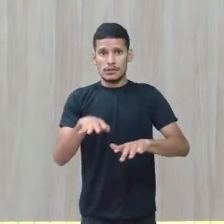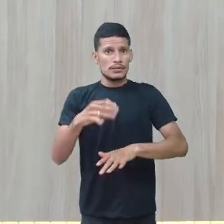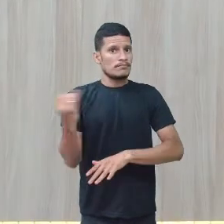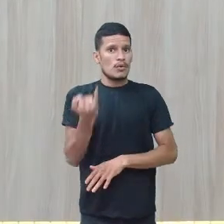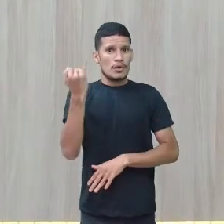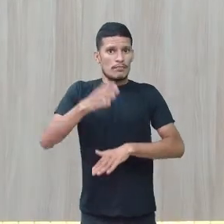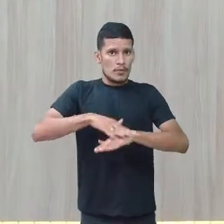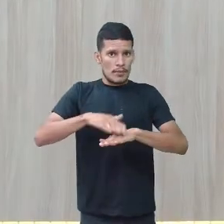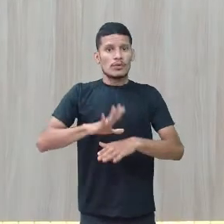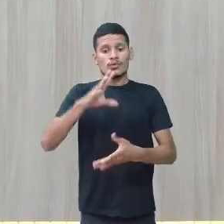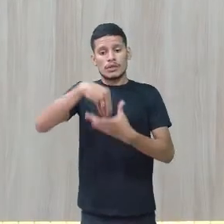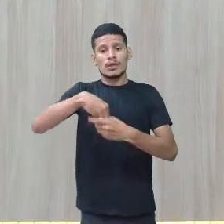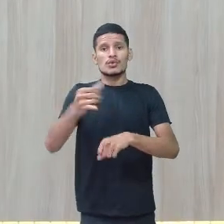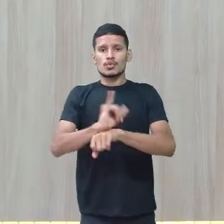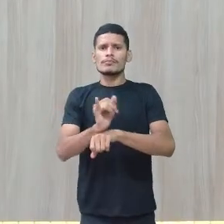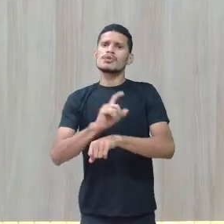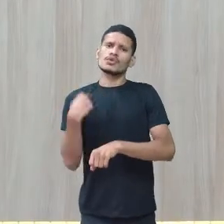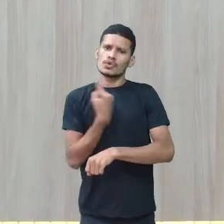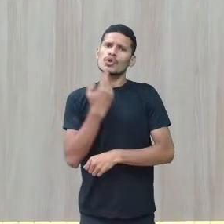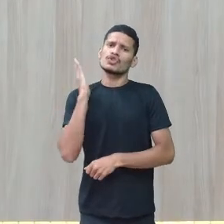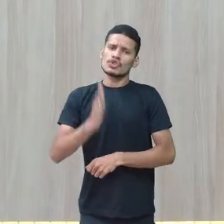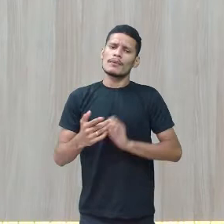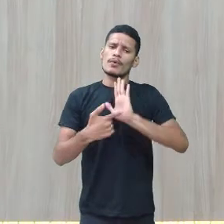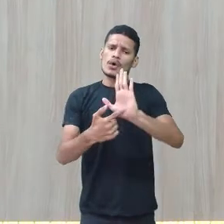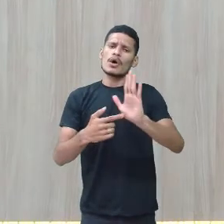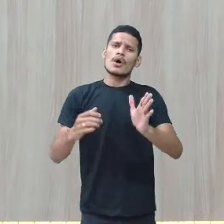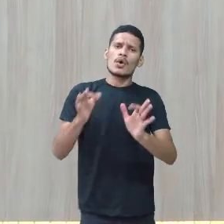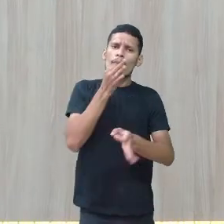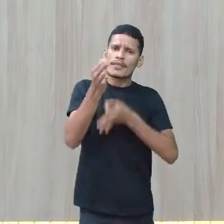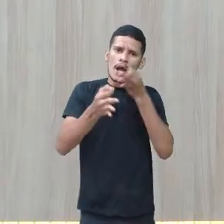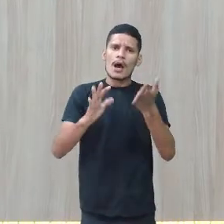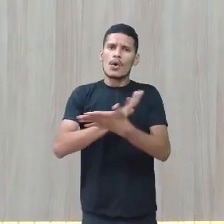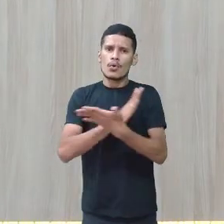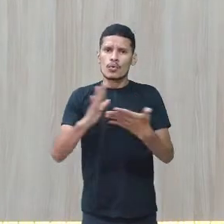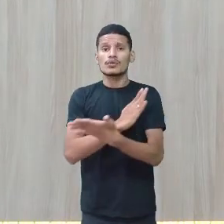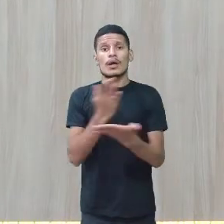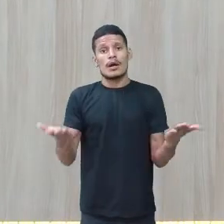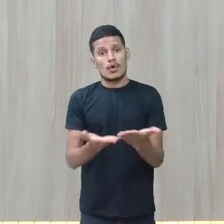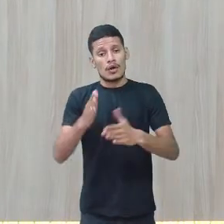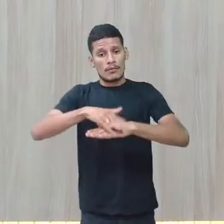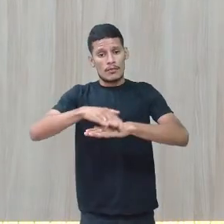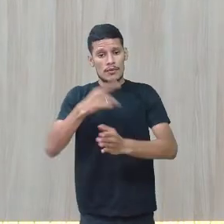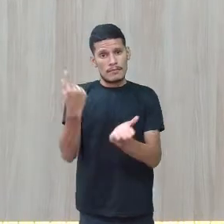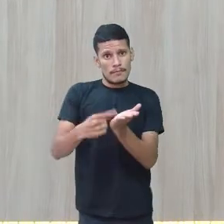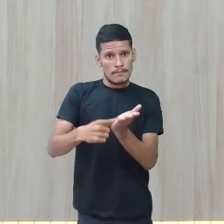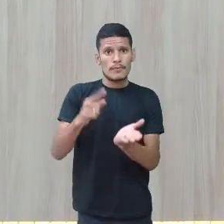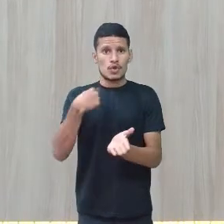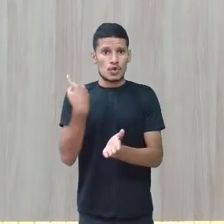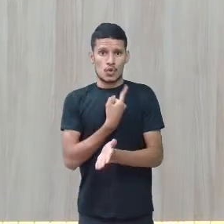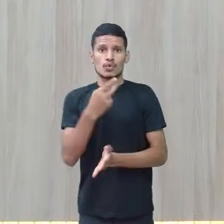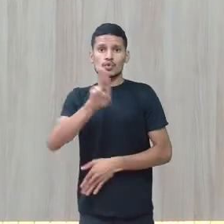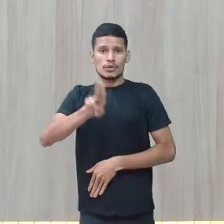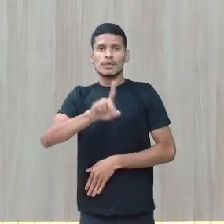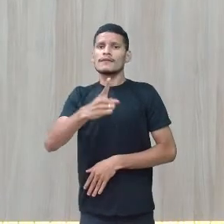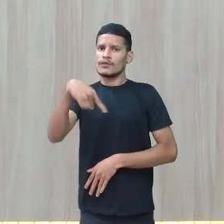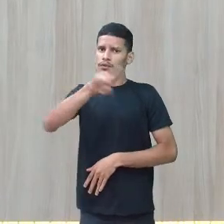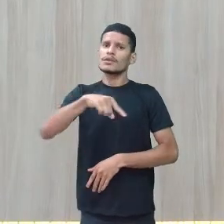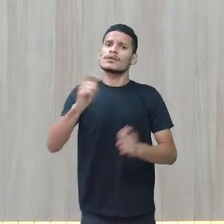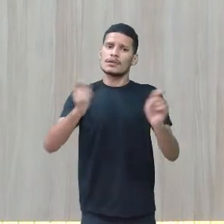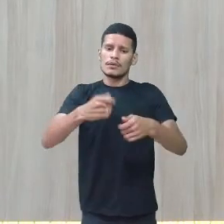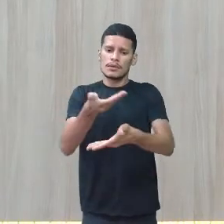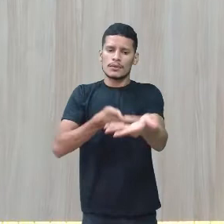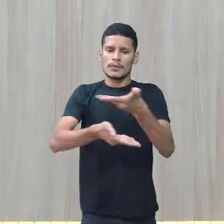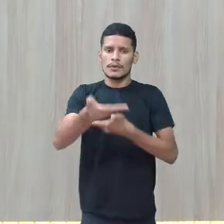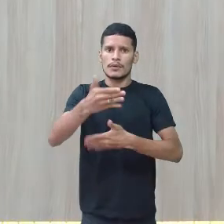momento. Lá no YouTube eu já estava trazendo alguns comentários, né? Mas agora com o aplicativo você consegue fazer essa interação no momento